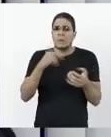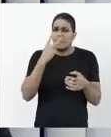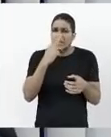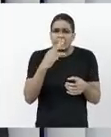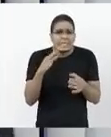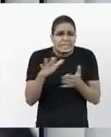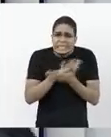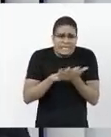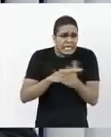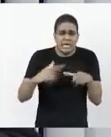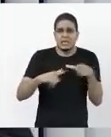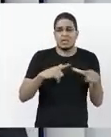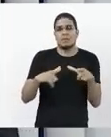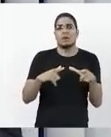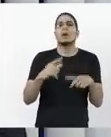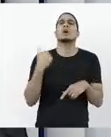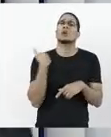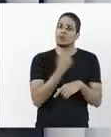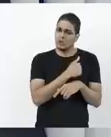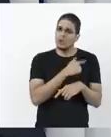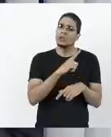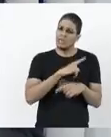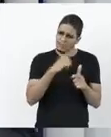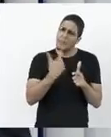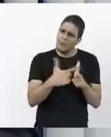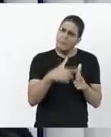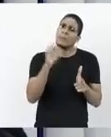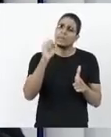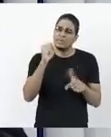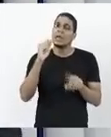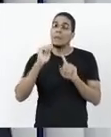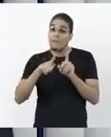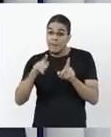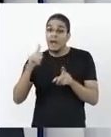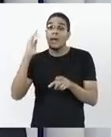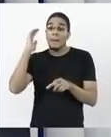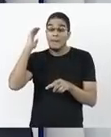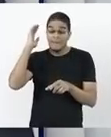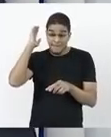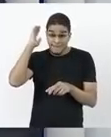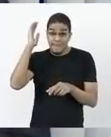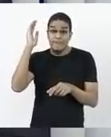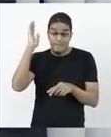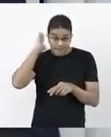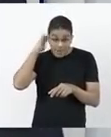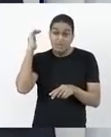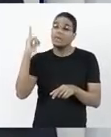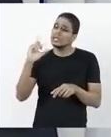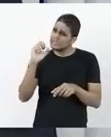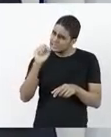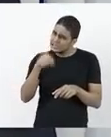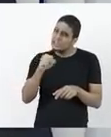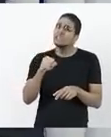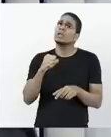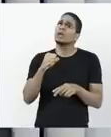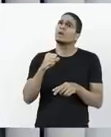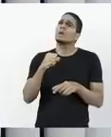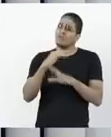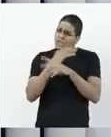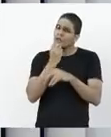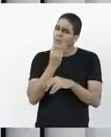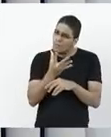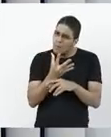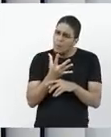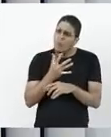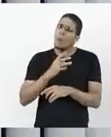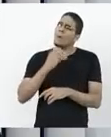A nossa cidade é uma cidade gostosa, é uma cidade bonita, é uma cidade boa de se viver e que precisa, obviamente, ampliar os seus serviços públicos. Tem